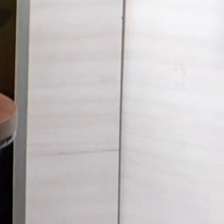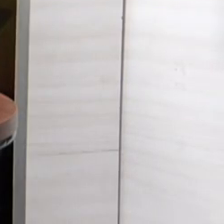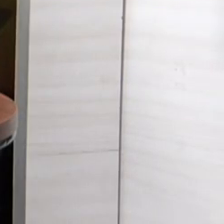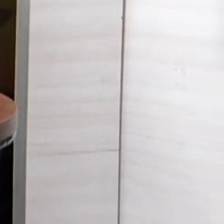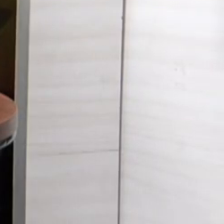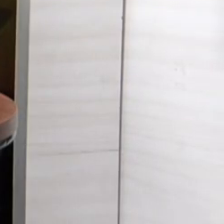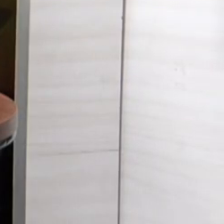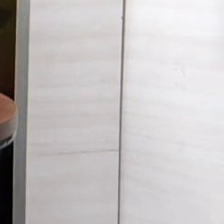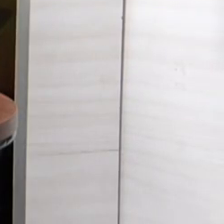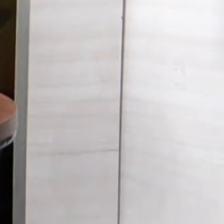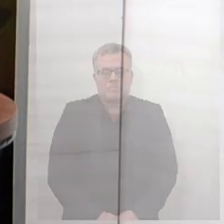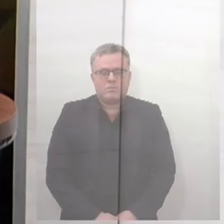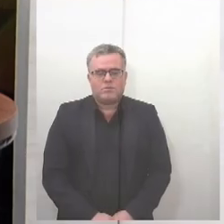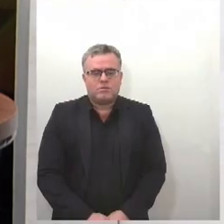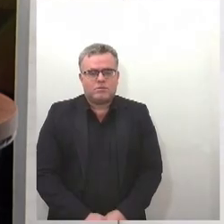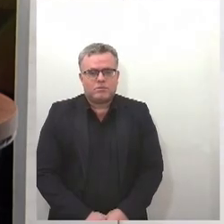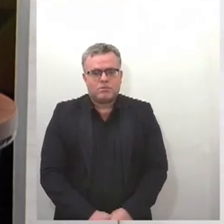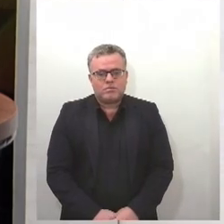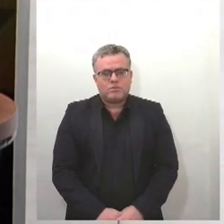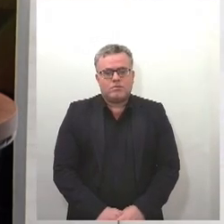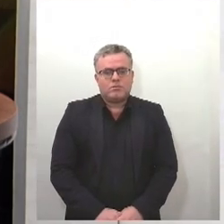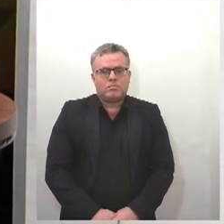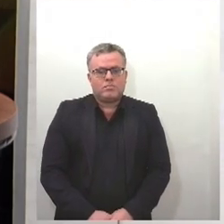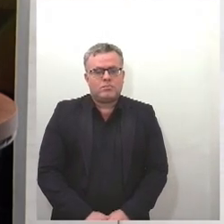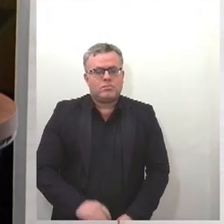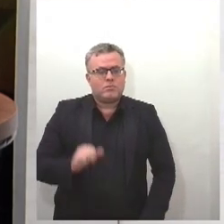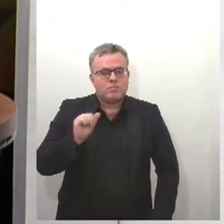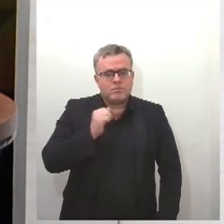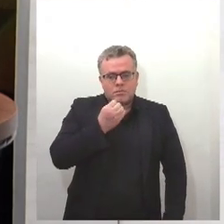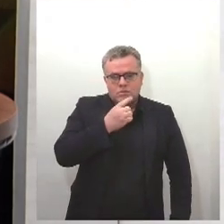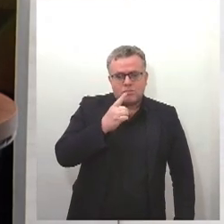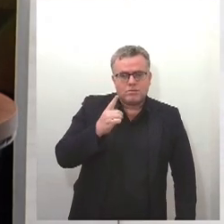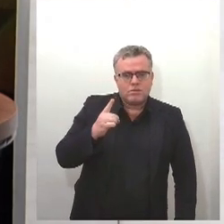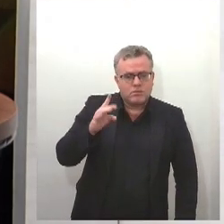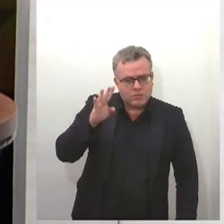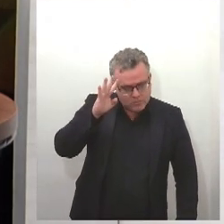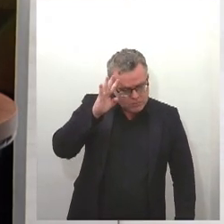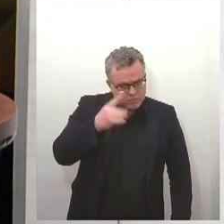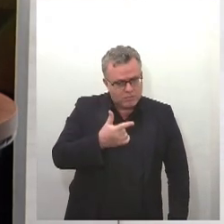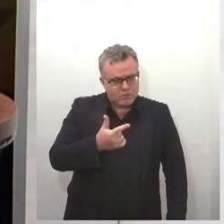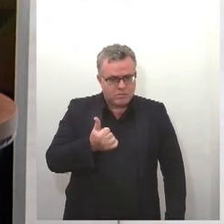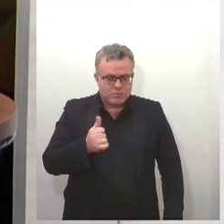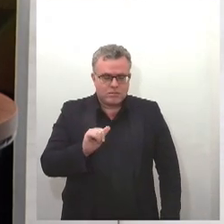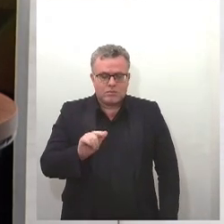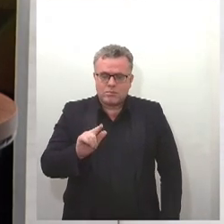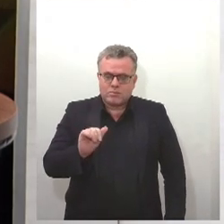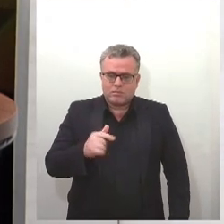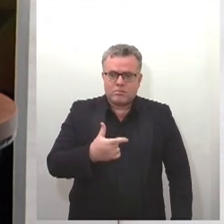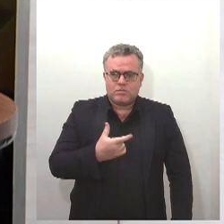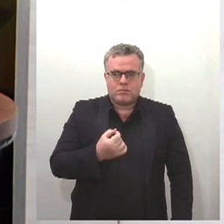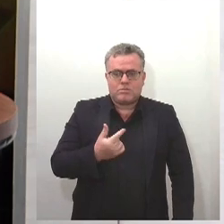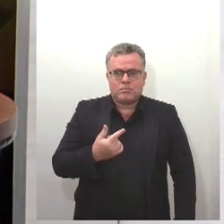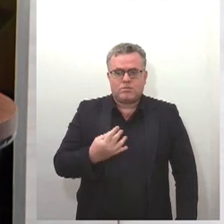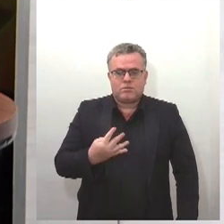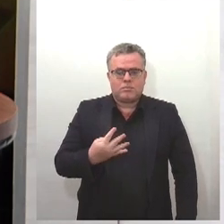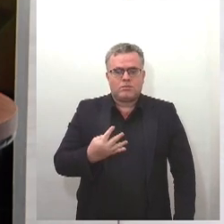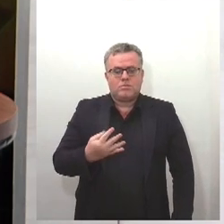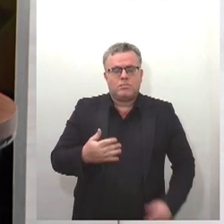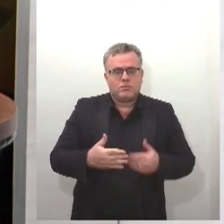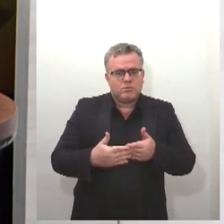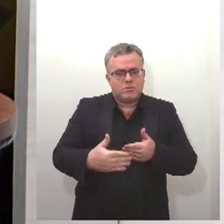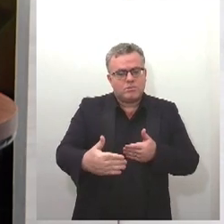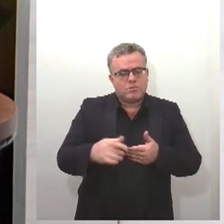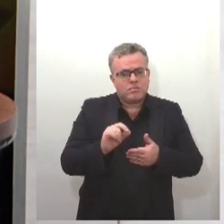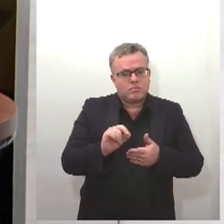Olá bom dia hoje é quarta-feira dia 21 de agosto de 2024 e a partir de agora você